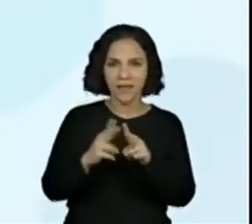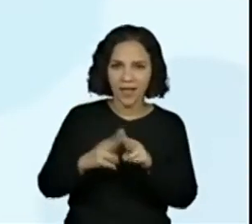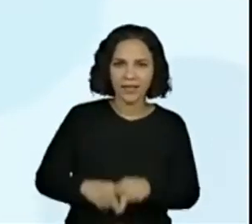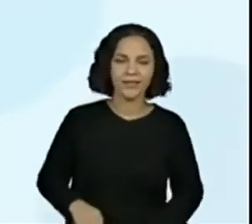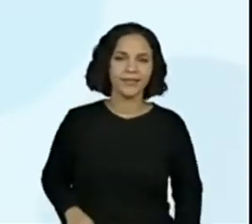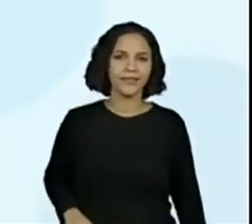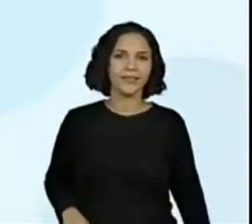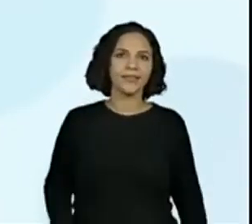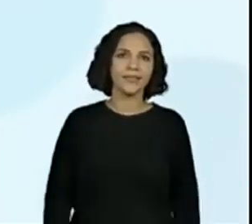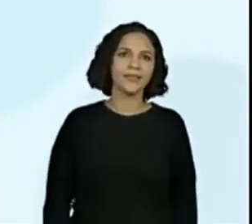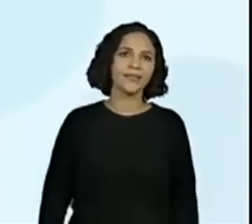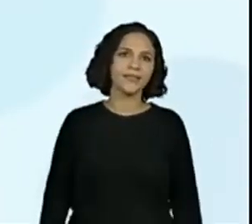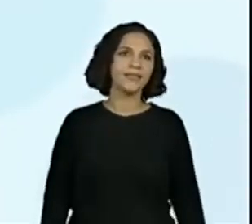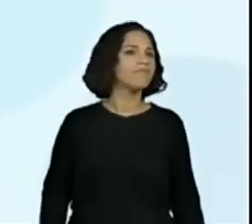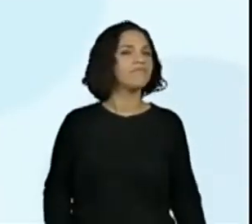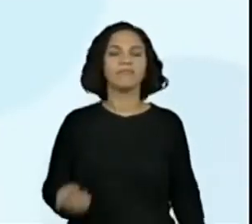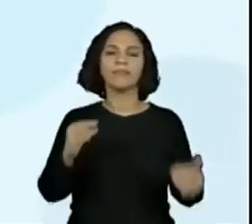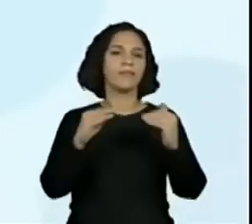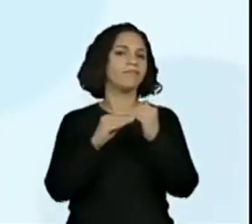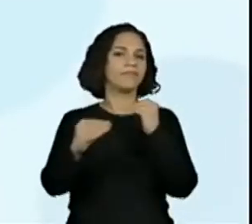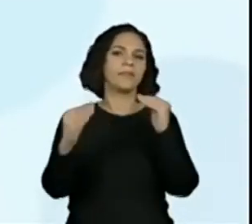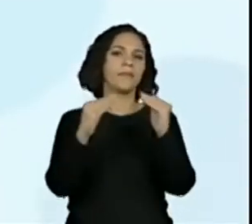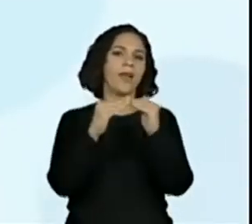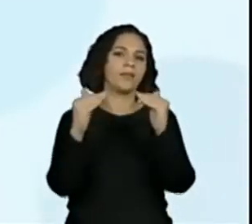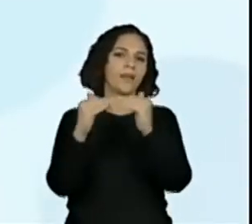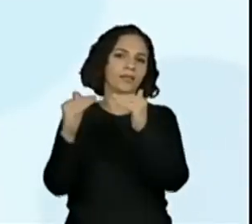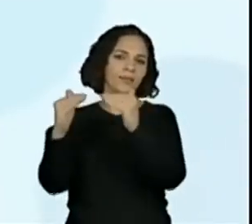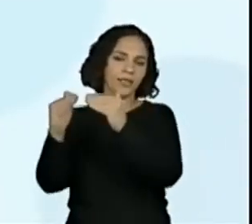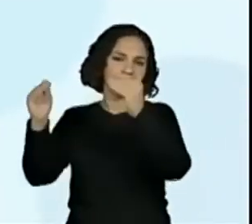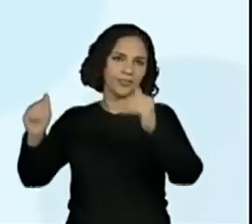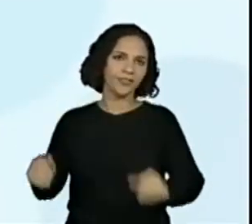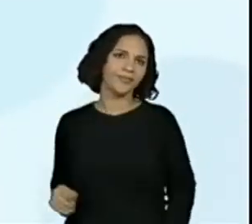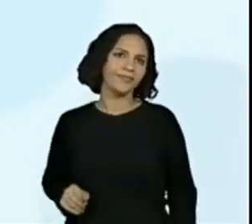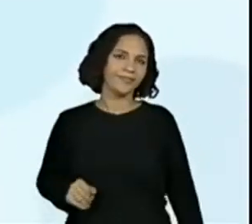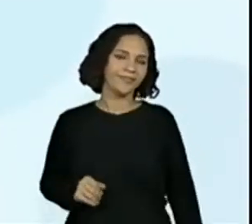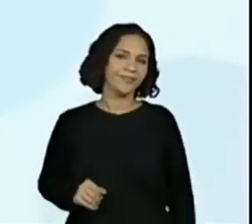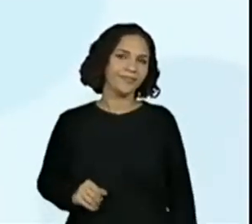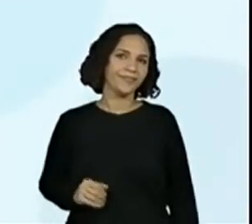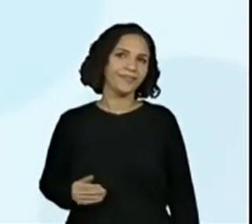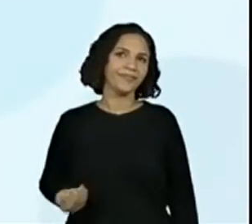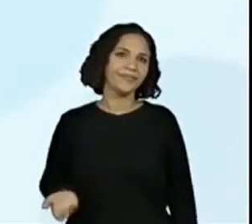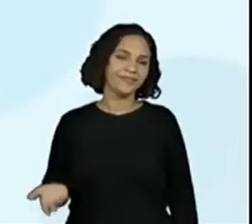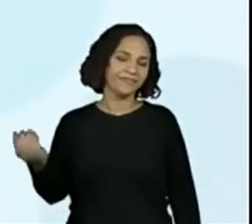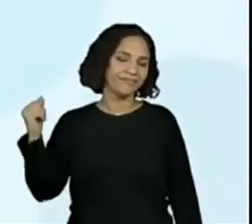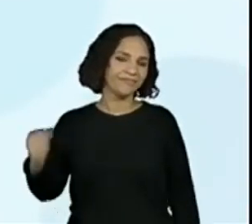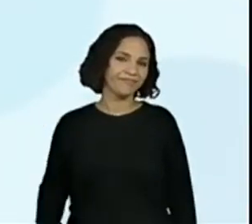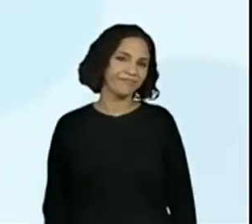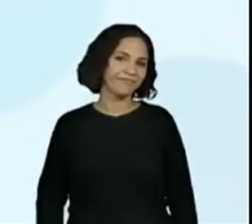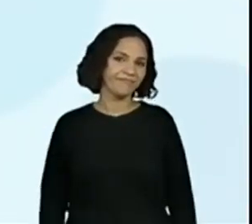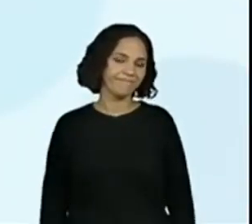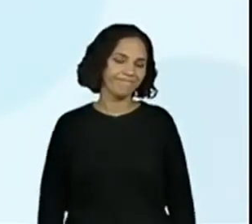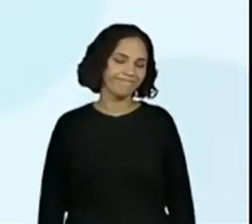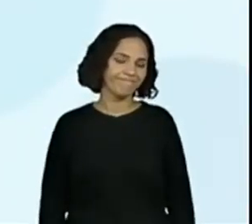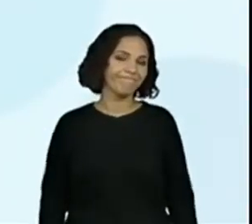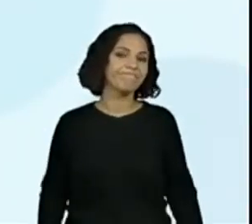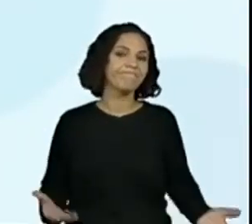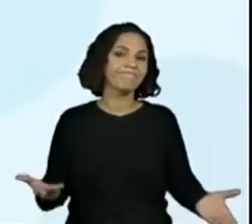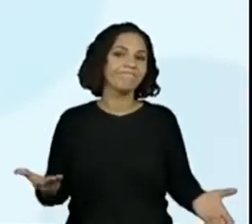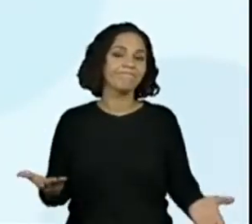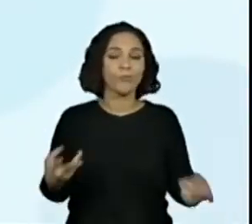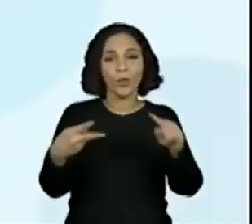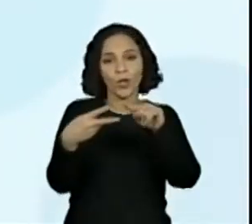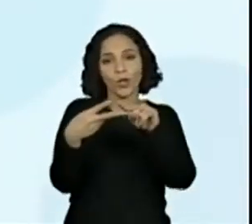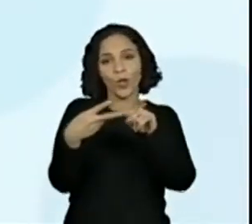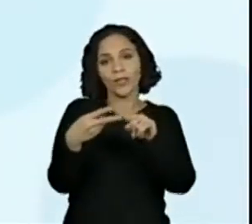isso rodada empate quinta rodada em pote e a sexta rodada em pote também e os